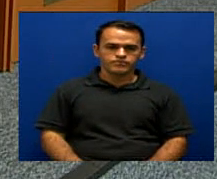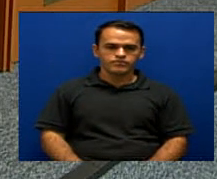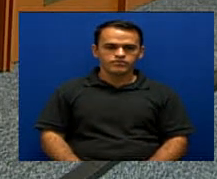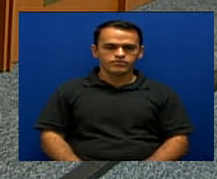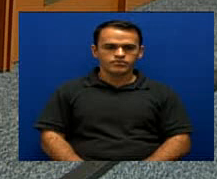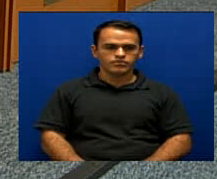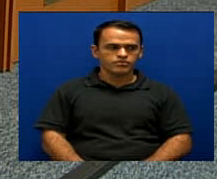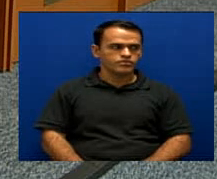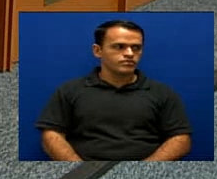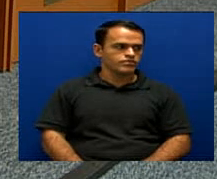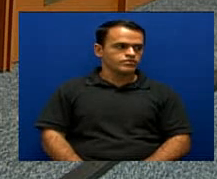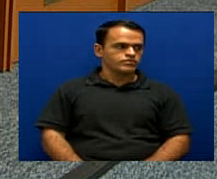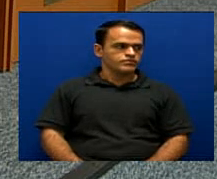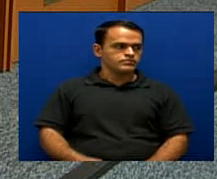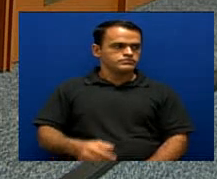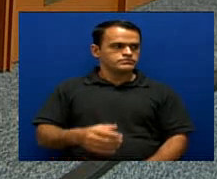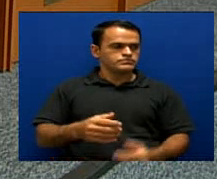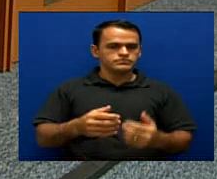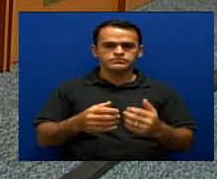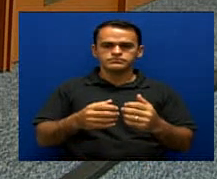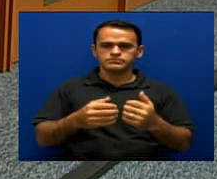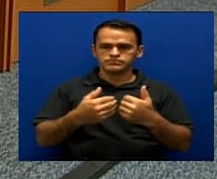está aberto